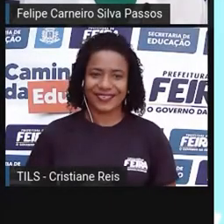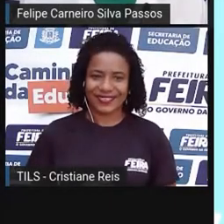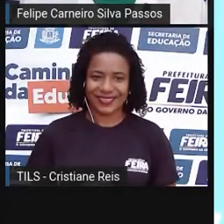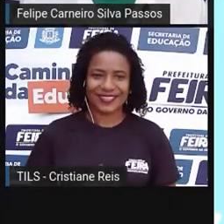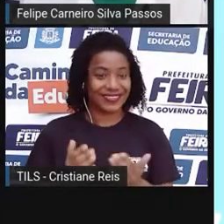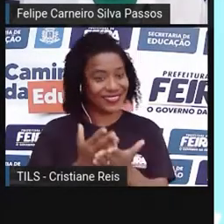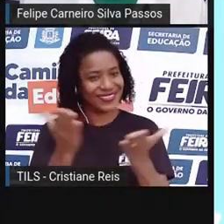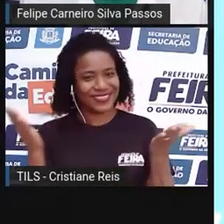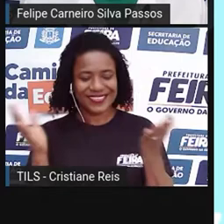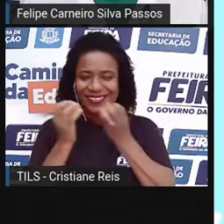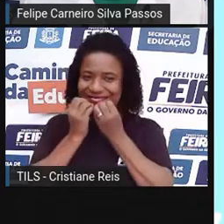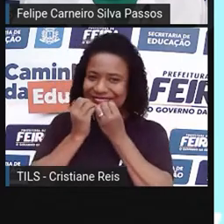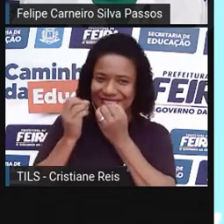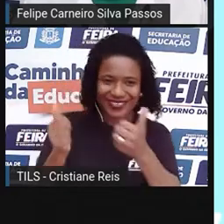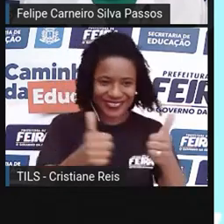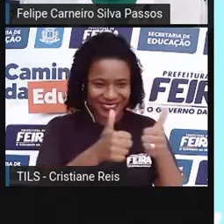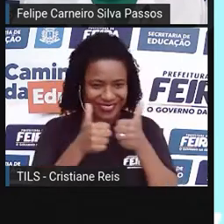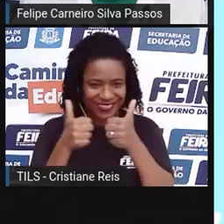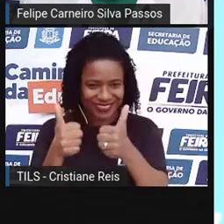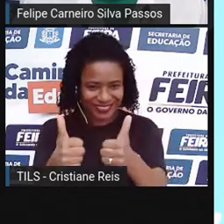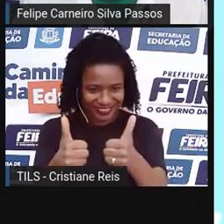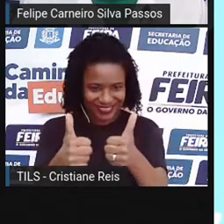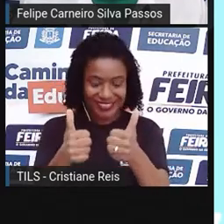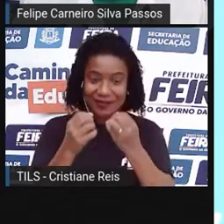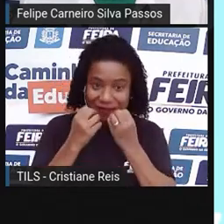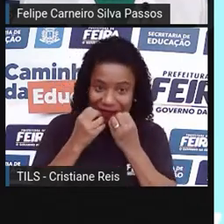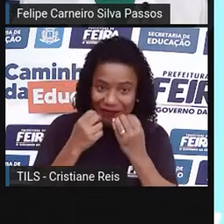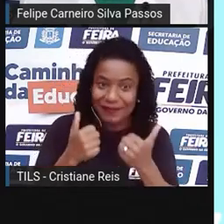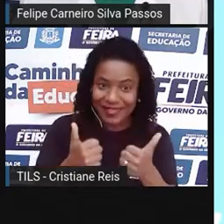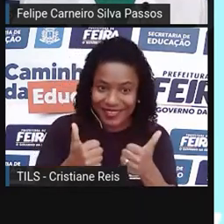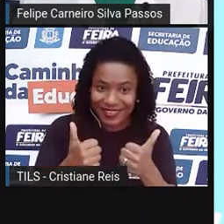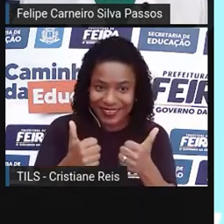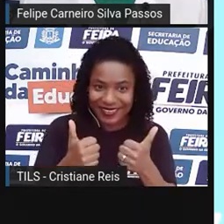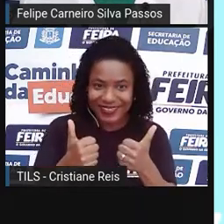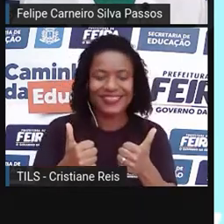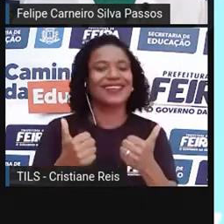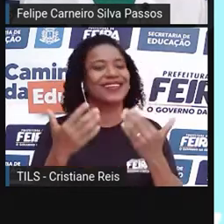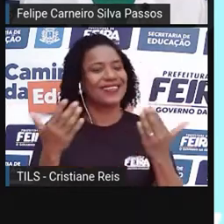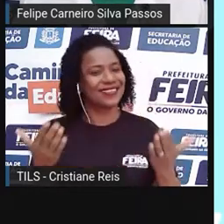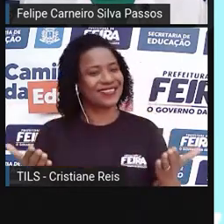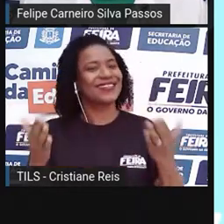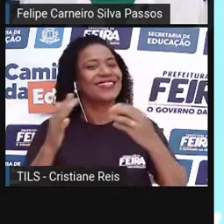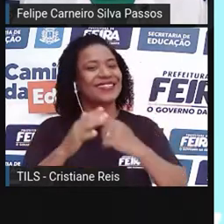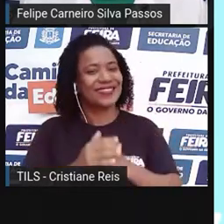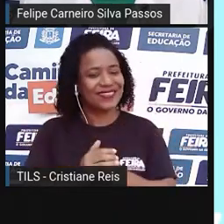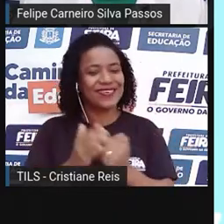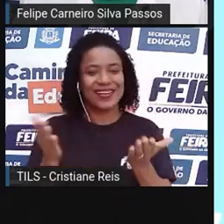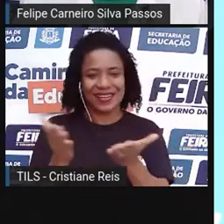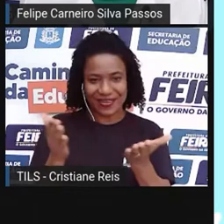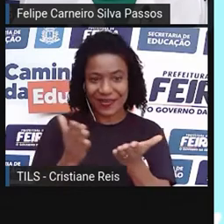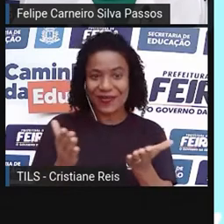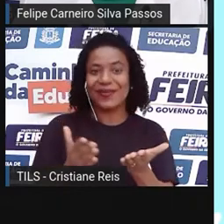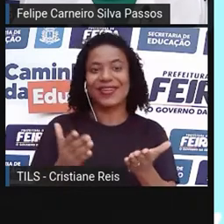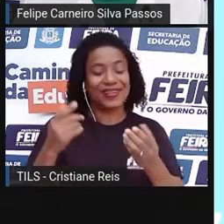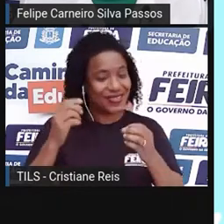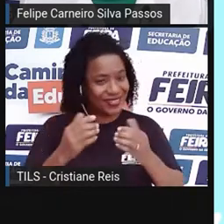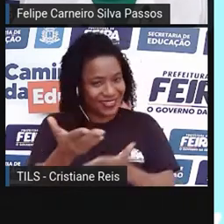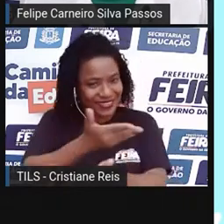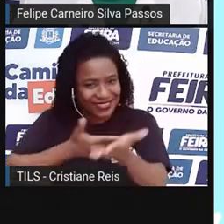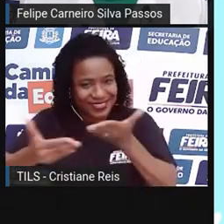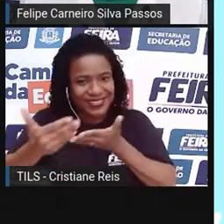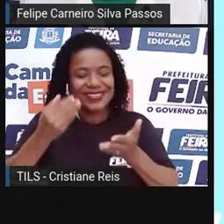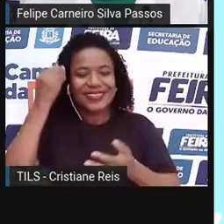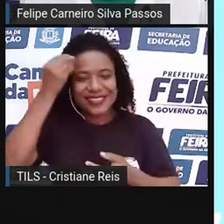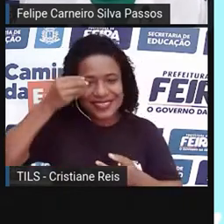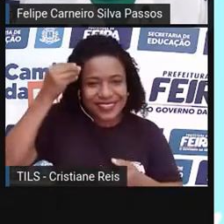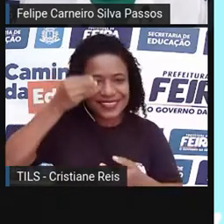Oi, gente, tudo bem com vocês? Como é que vocês estão? Pois é, estamos começando aqui mais um momento Saberes e Viveres.